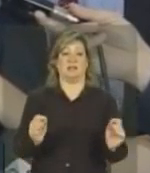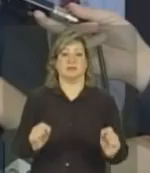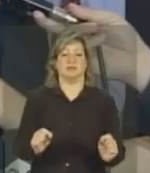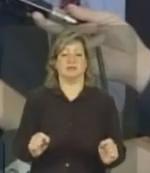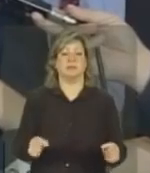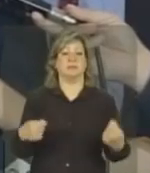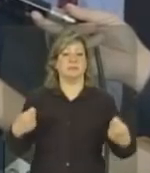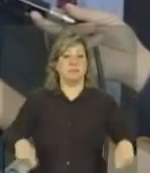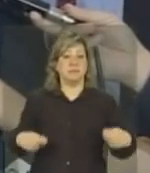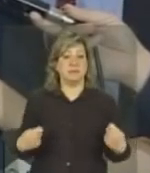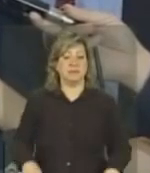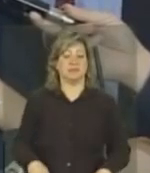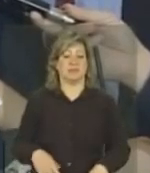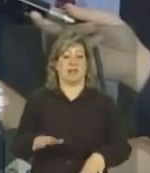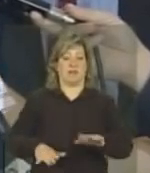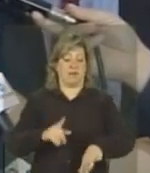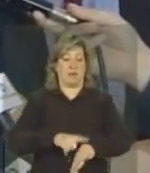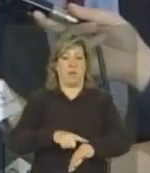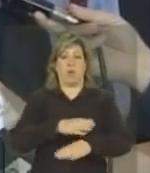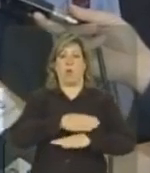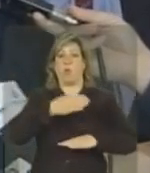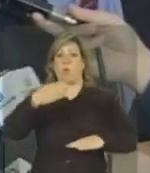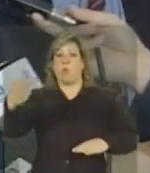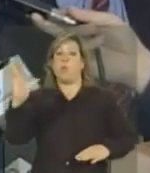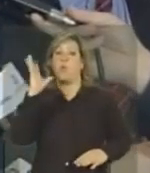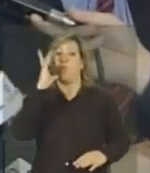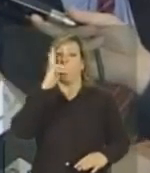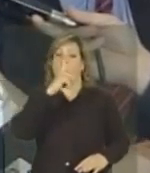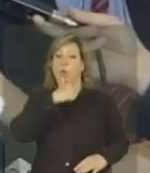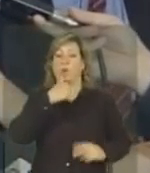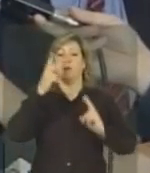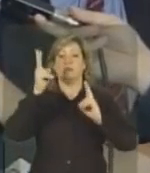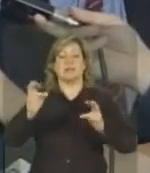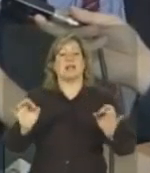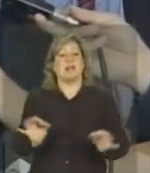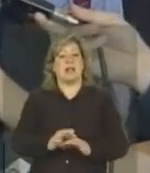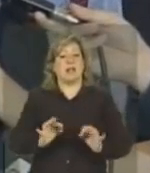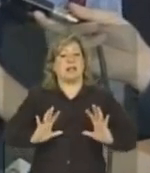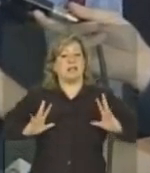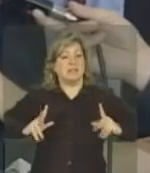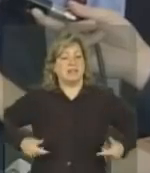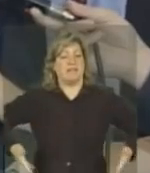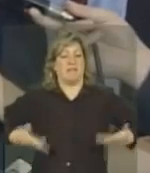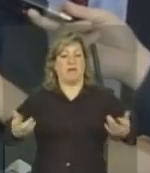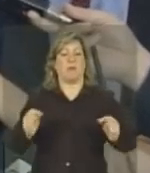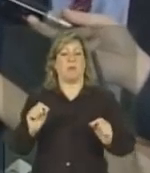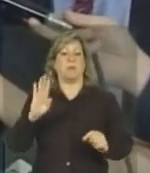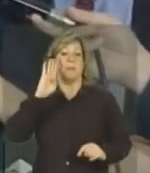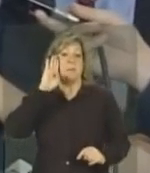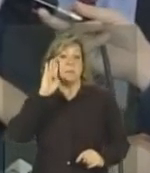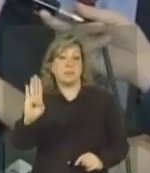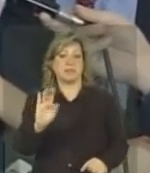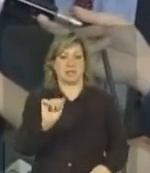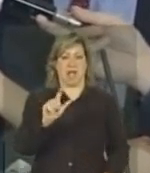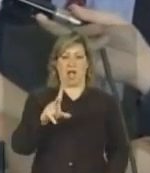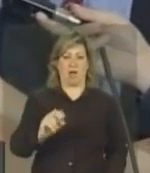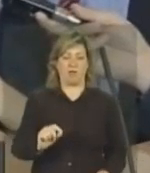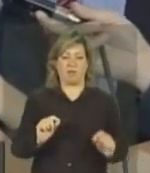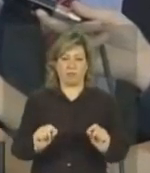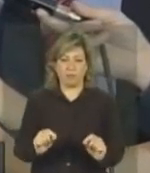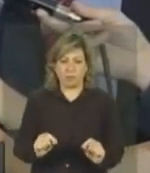um período prolongado de internação, que são períodos variáveis, que tem como principal objetivo